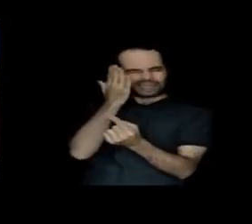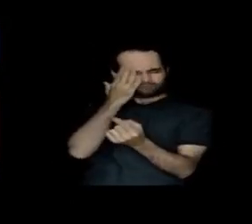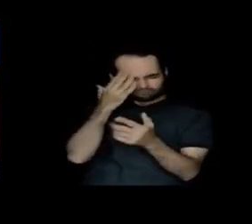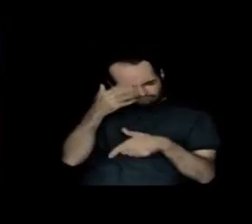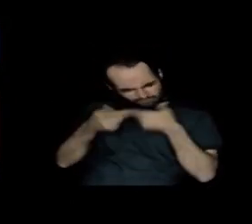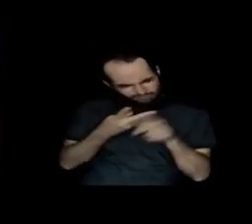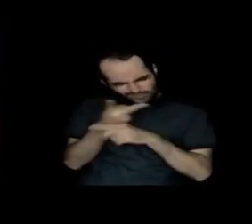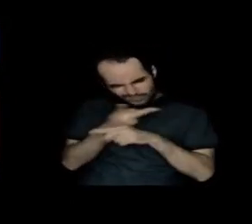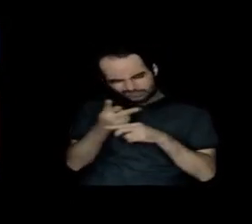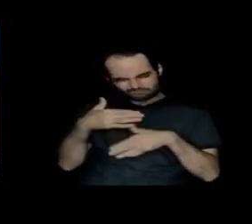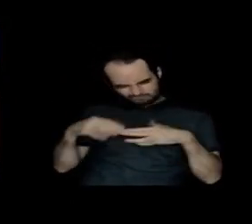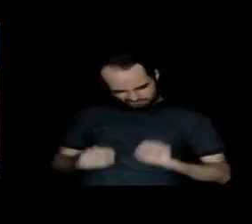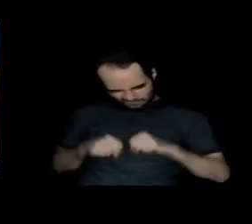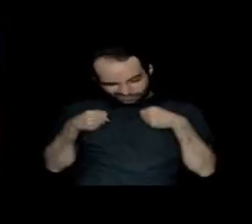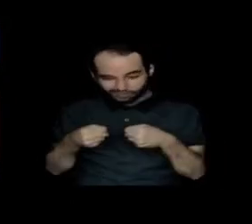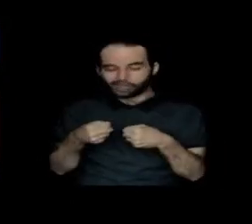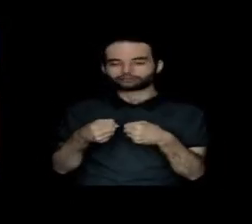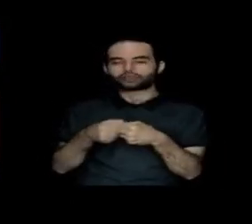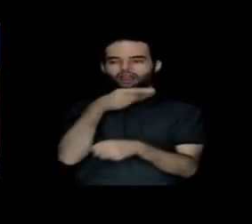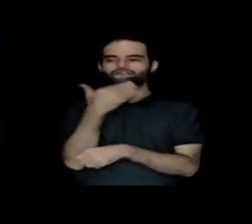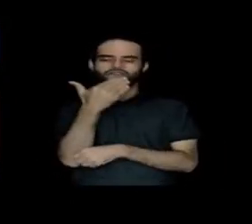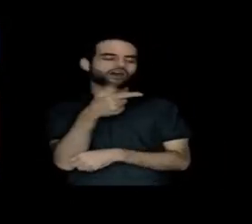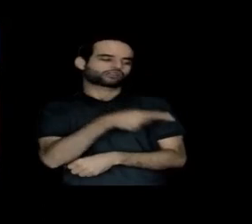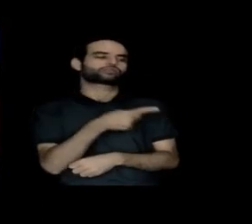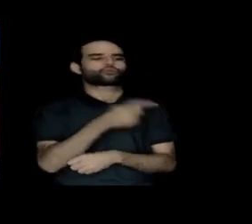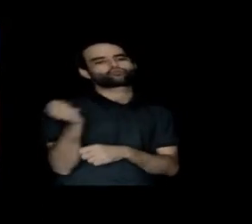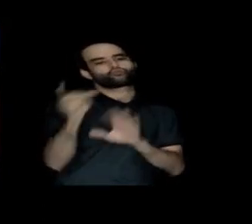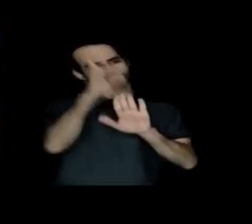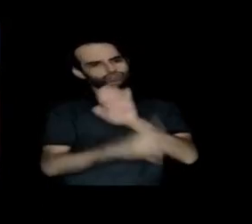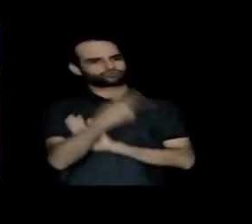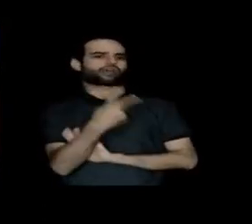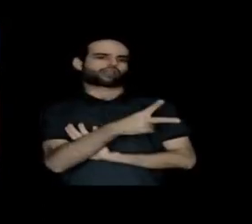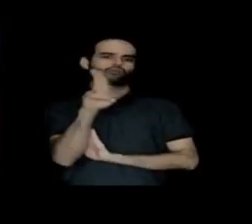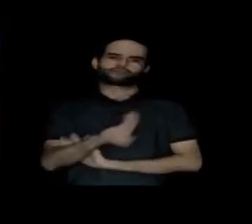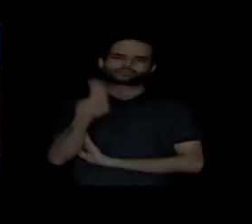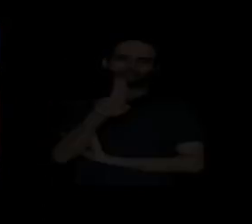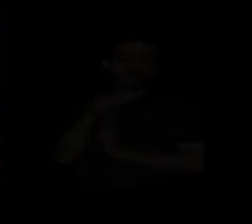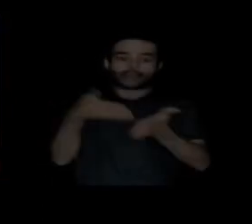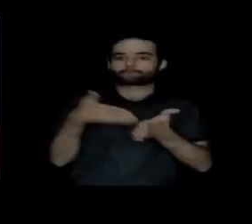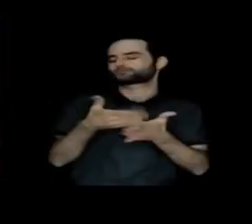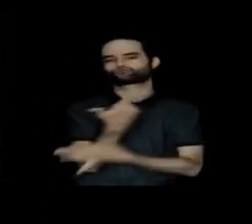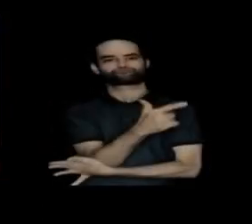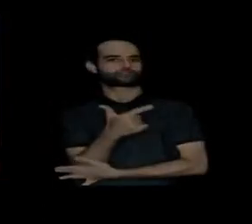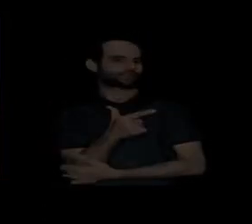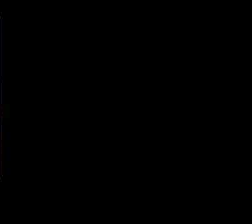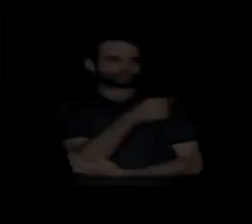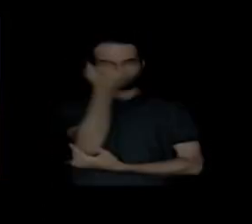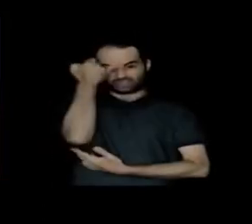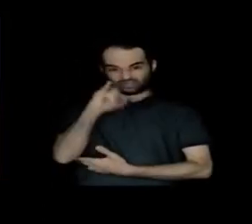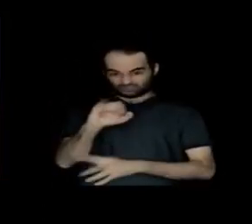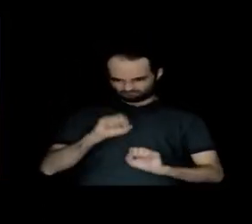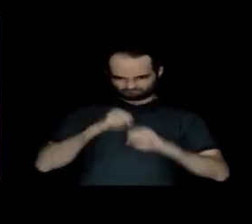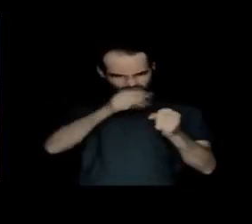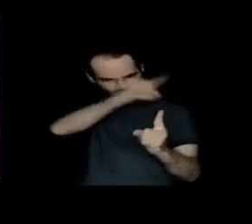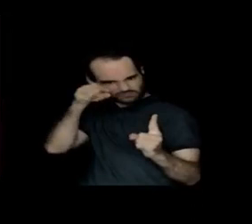dela, sempre vai procurar fazer valer os direitos dela na universidade. Ela não tem limite. Janine é